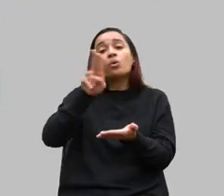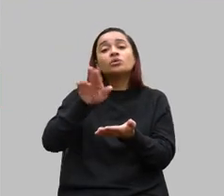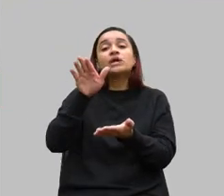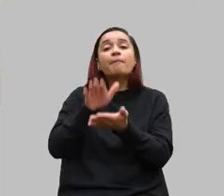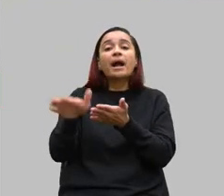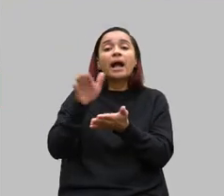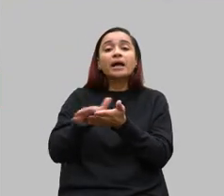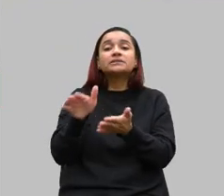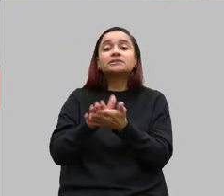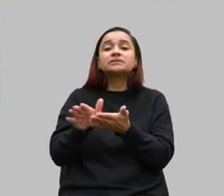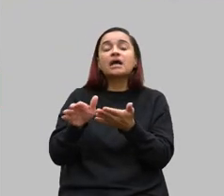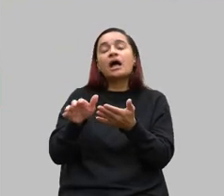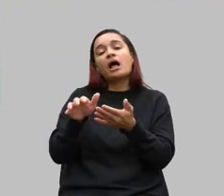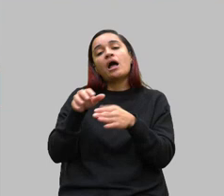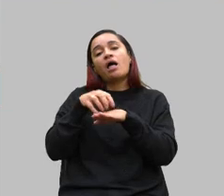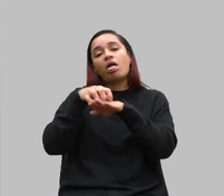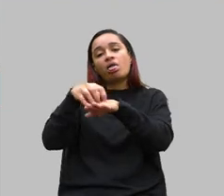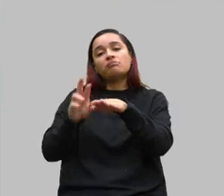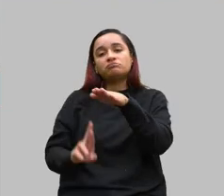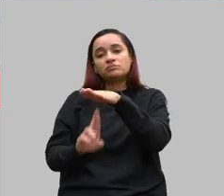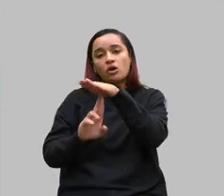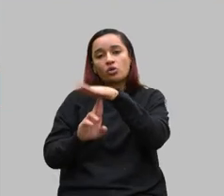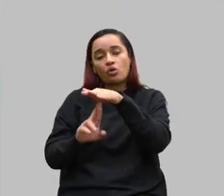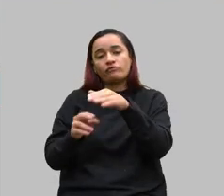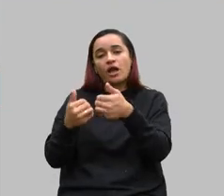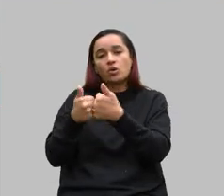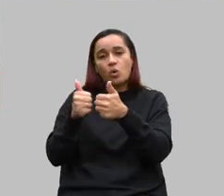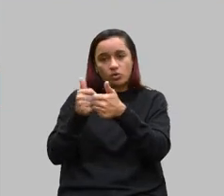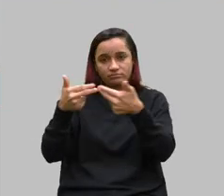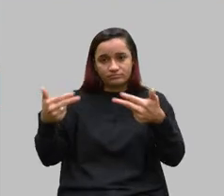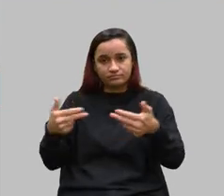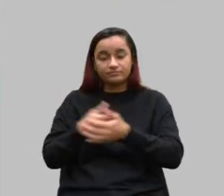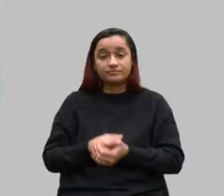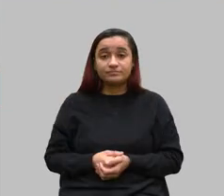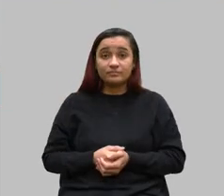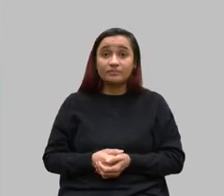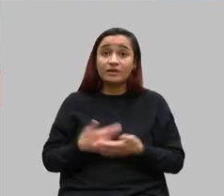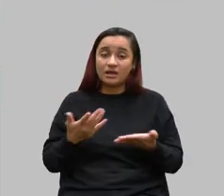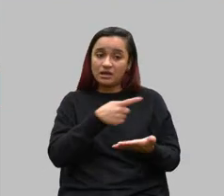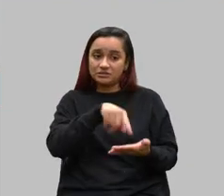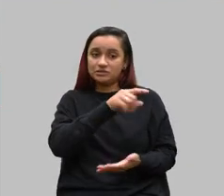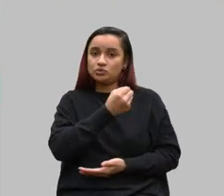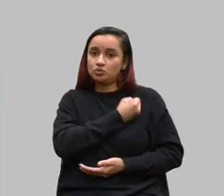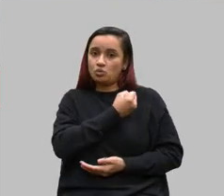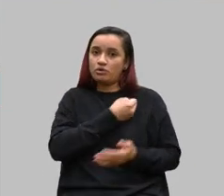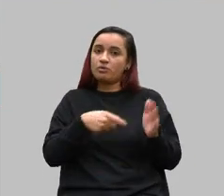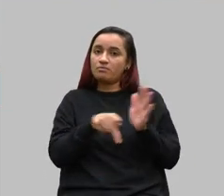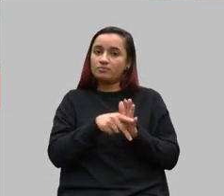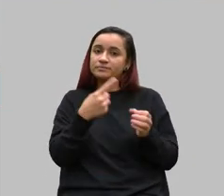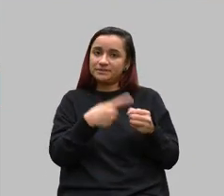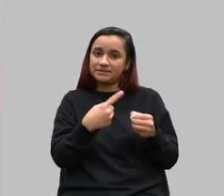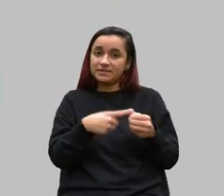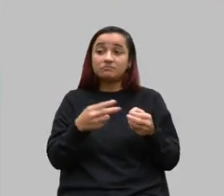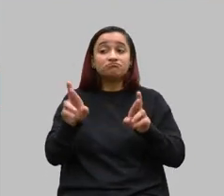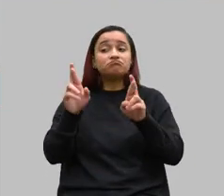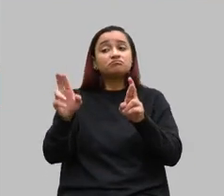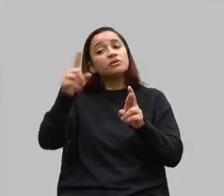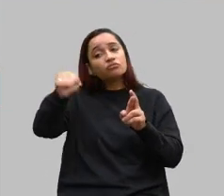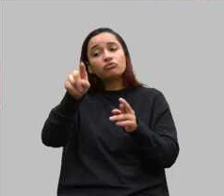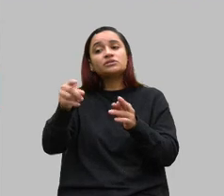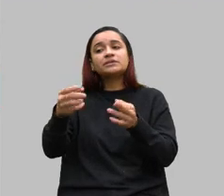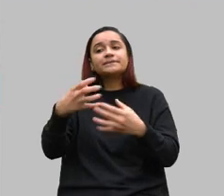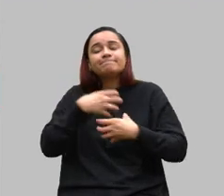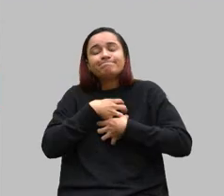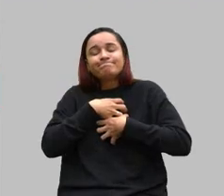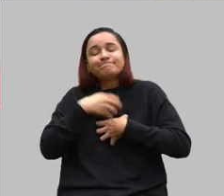transporte rodoviário são esses números que trago para de Juiz de Fora espero contar com a sensibilidade de todos para